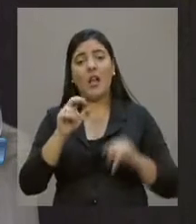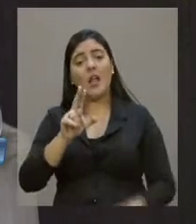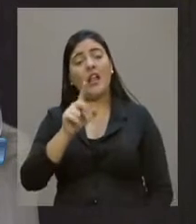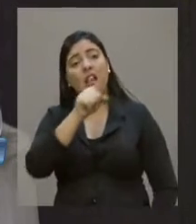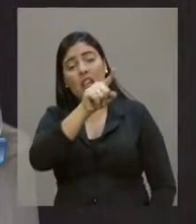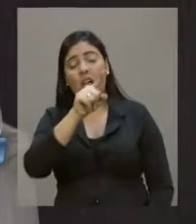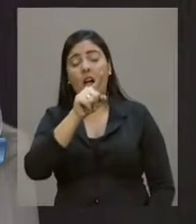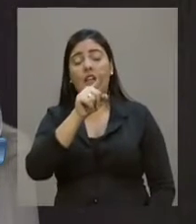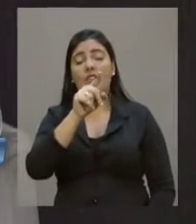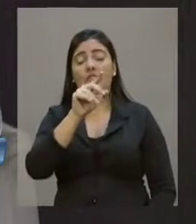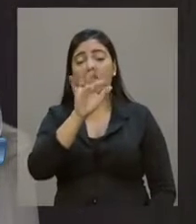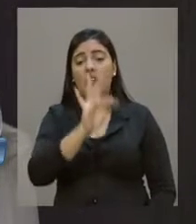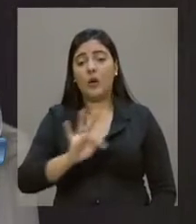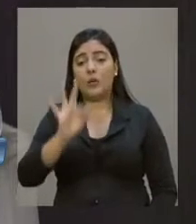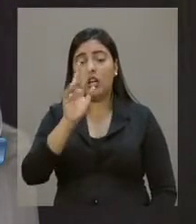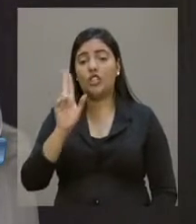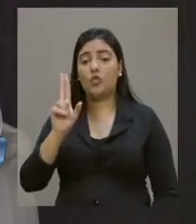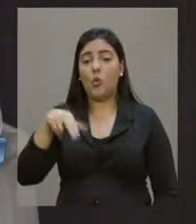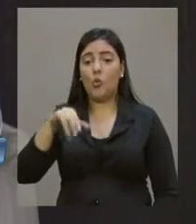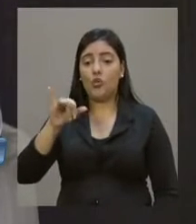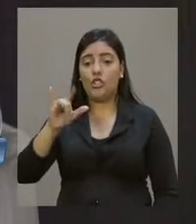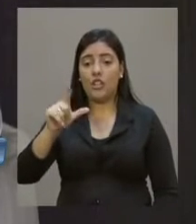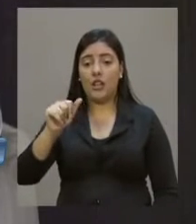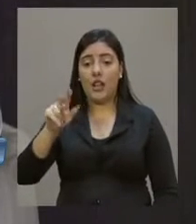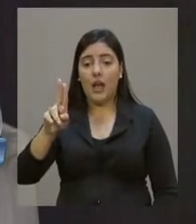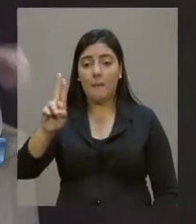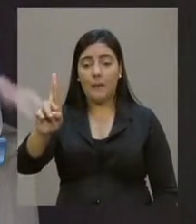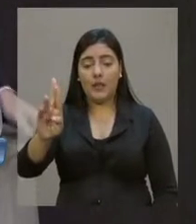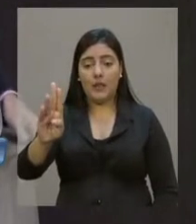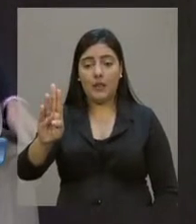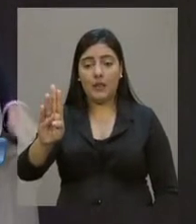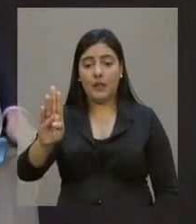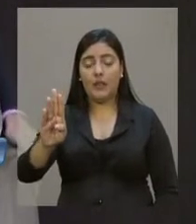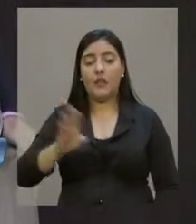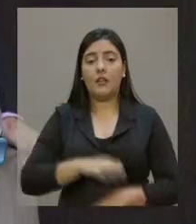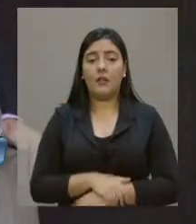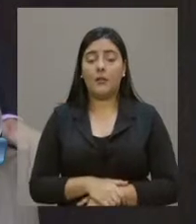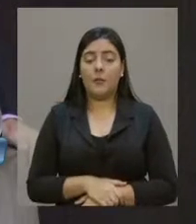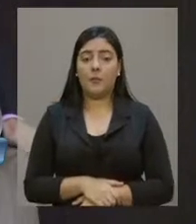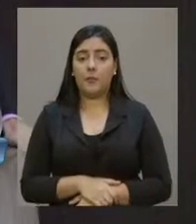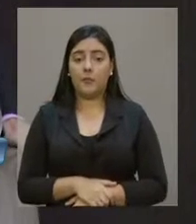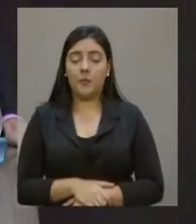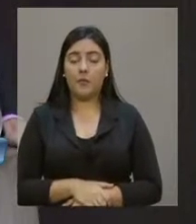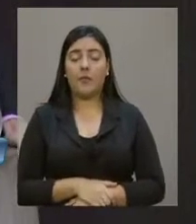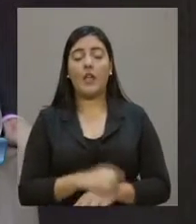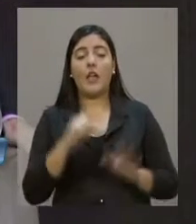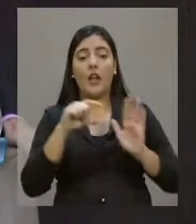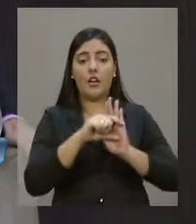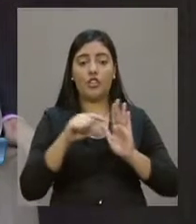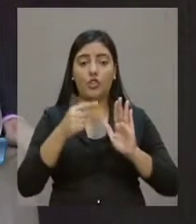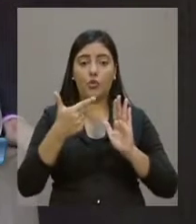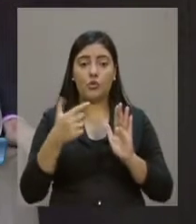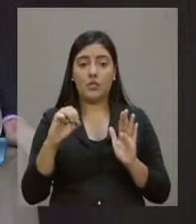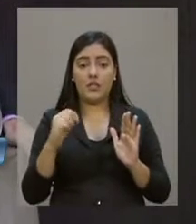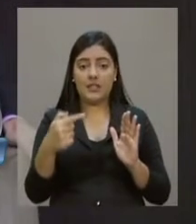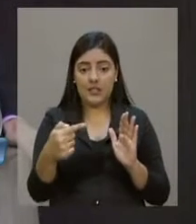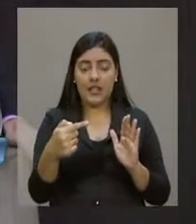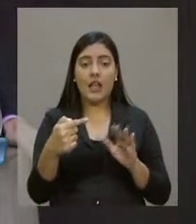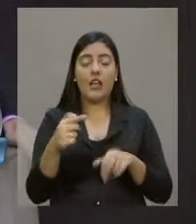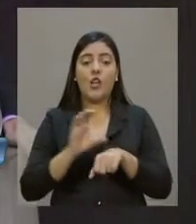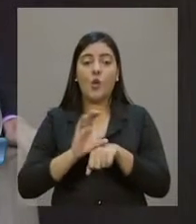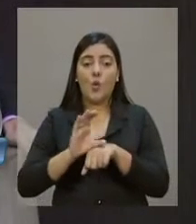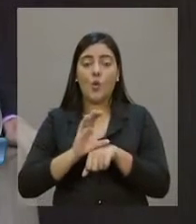isso. Veja, a Unilab, no exercício do artigo 207 da Constituição, na